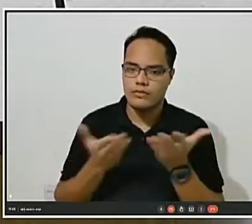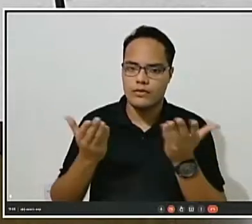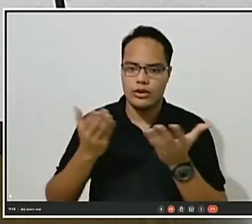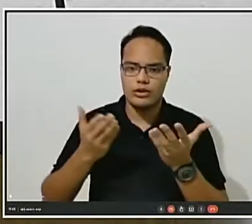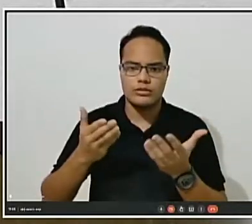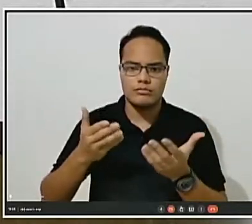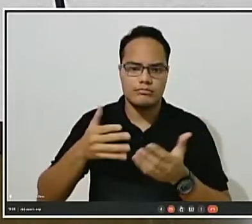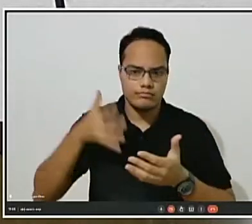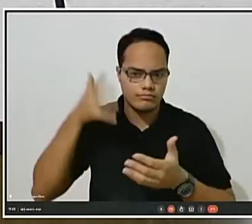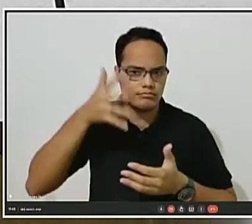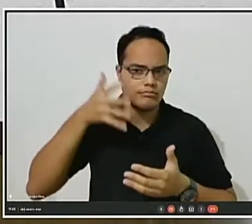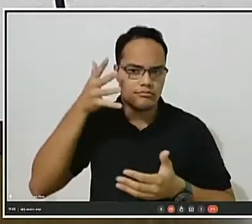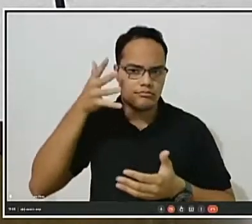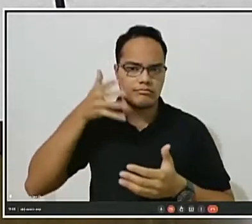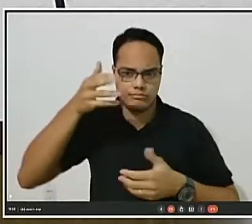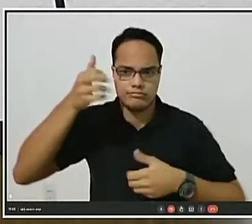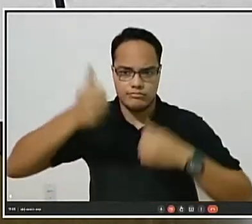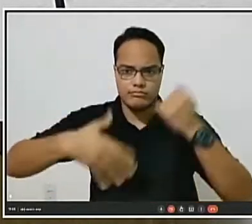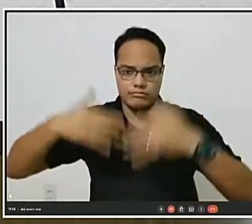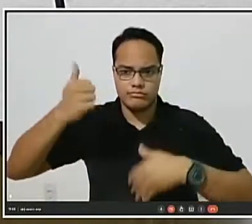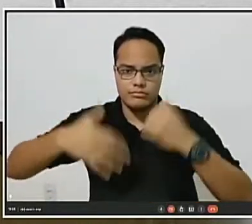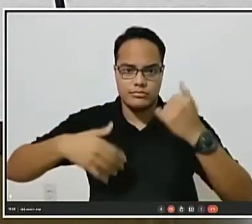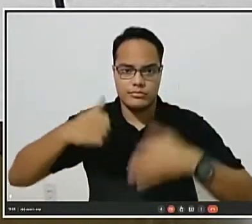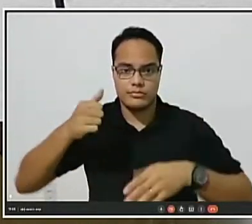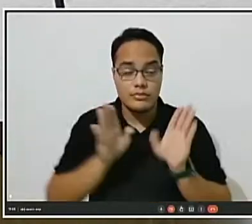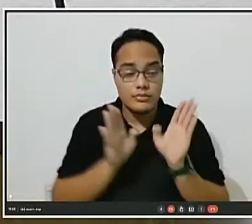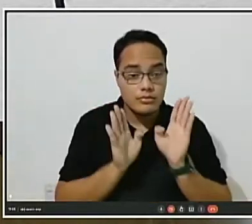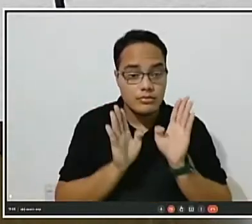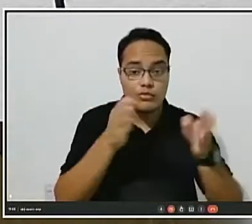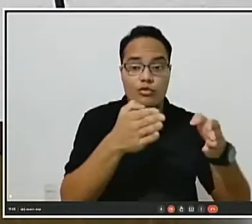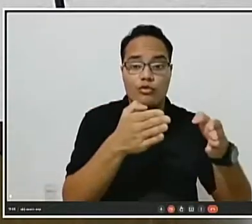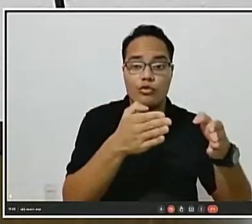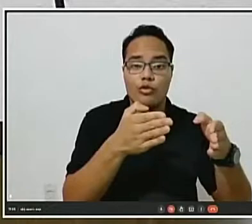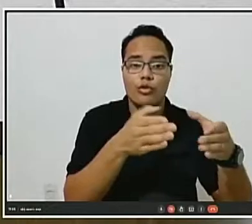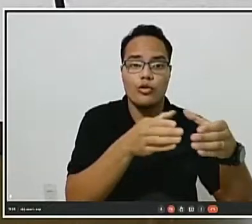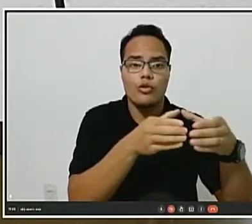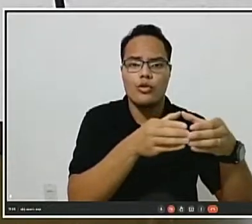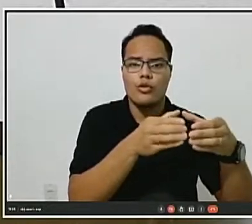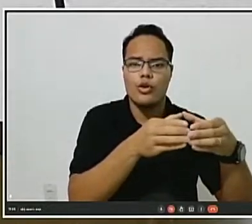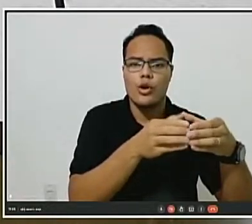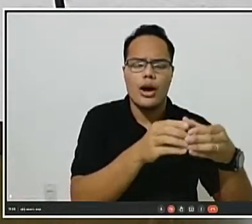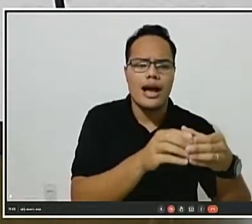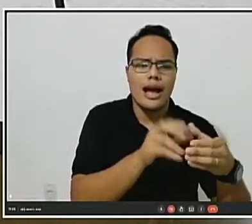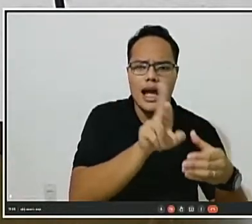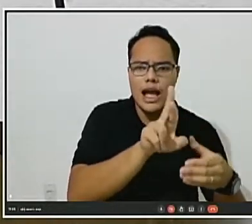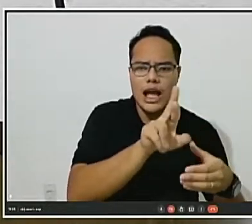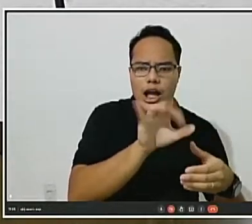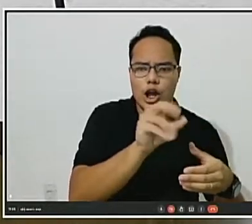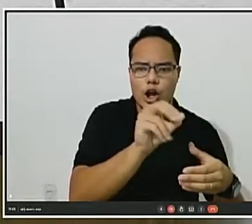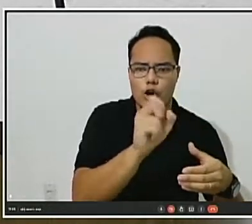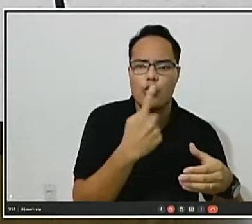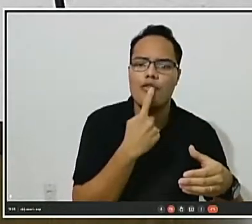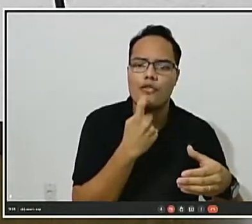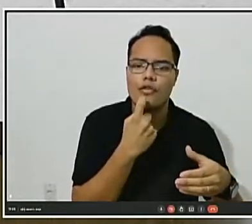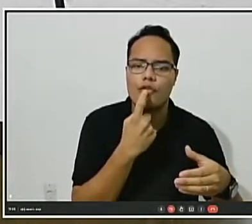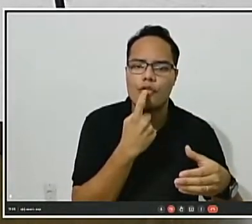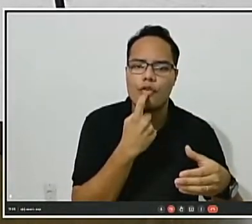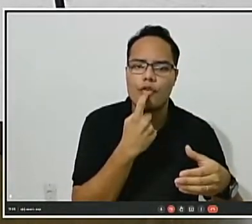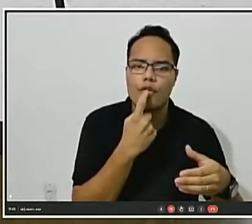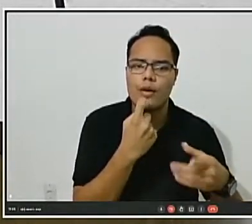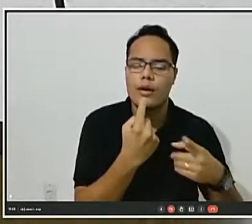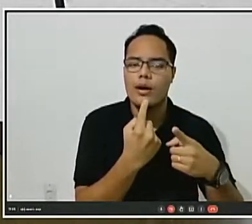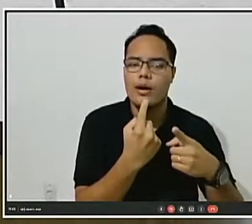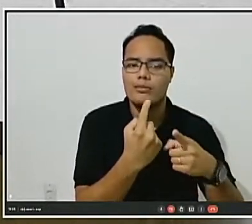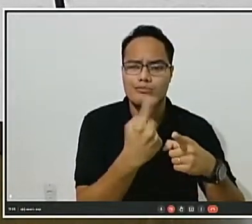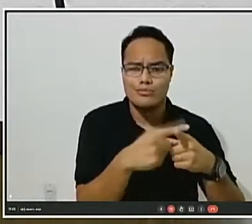é destinado ao setor do Rio Vermelho, né? Devido a várias coisas que estão